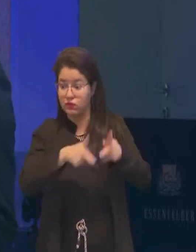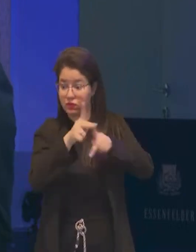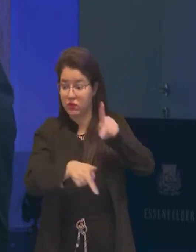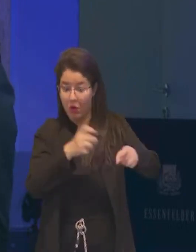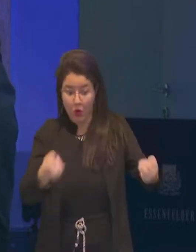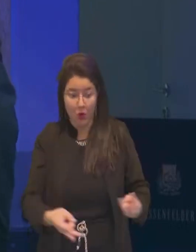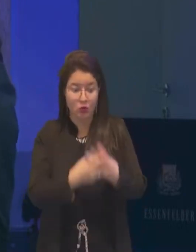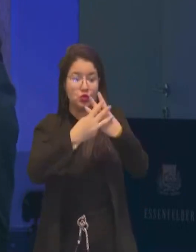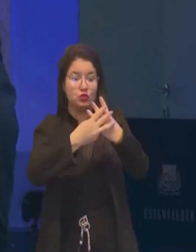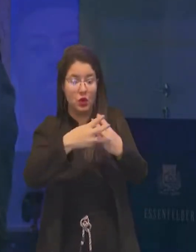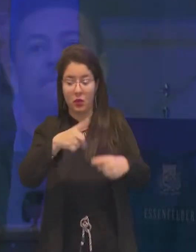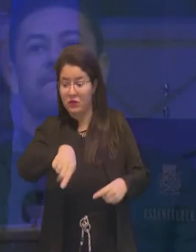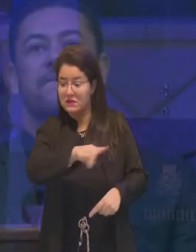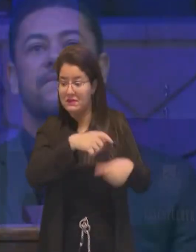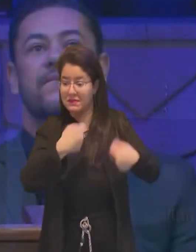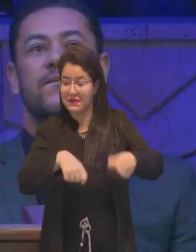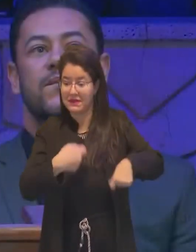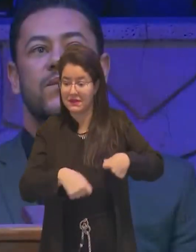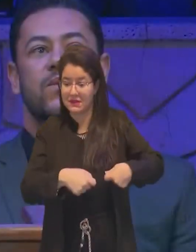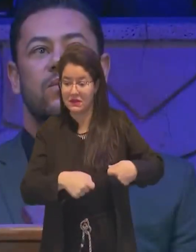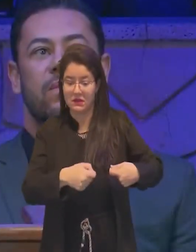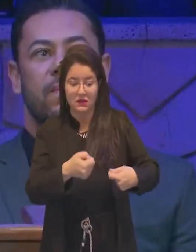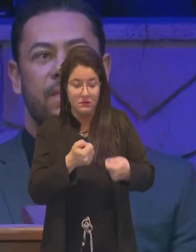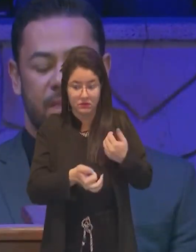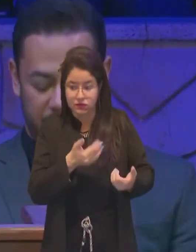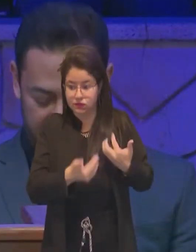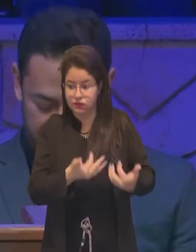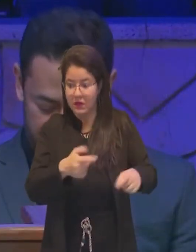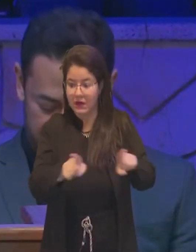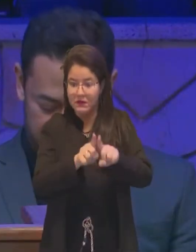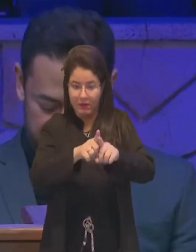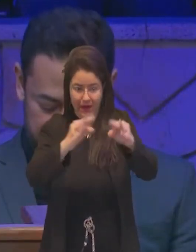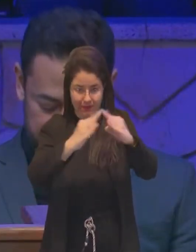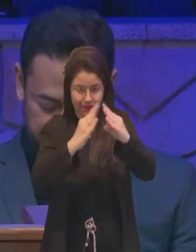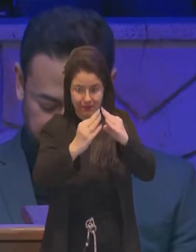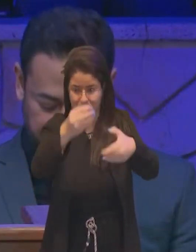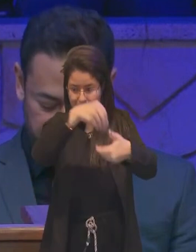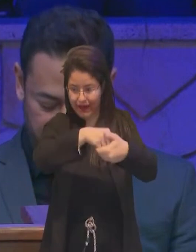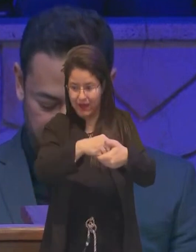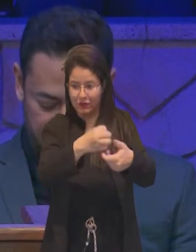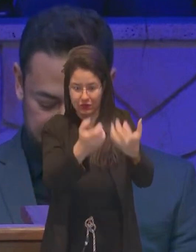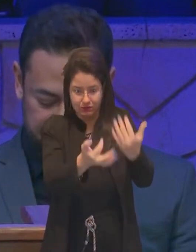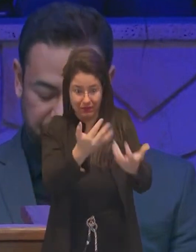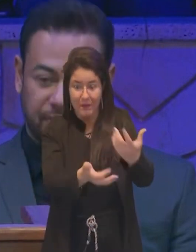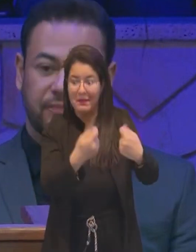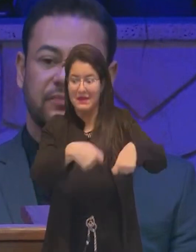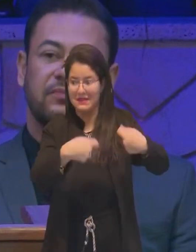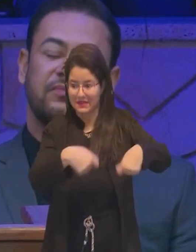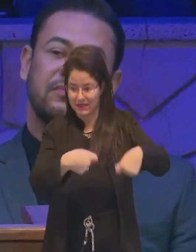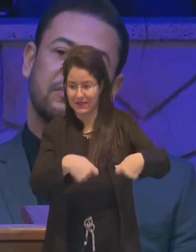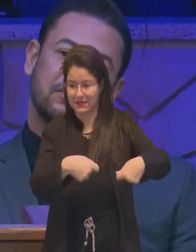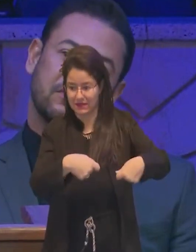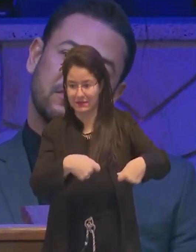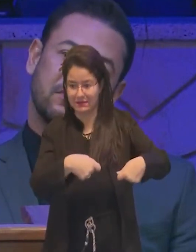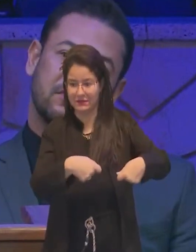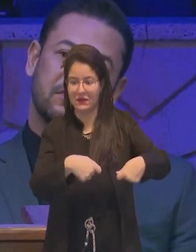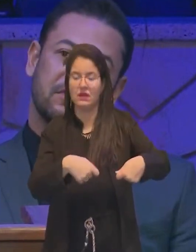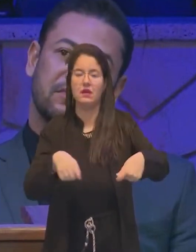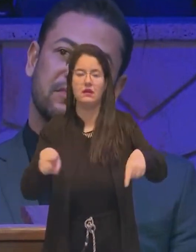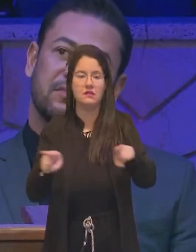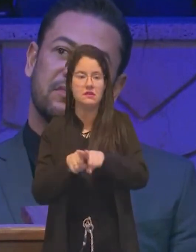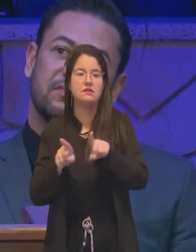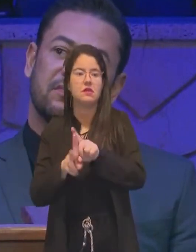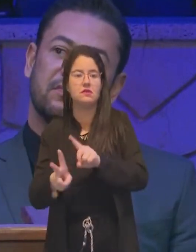manter a chama do tabernáculo sempre acesa. E os sacerdotes, todas as manhãs, iam lá colocar mais